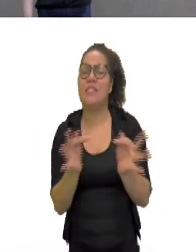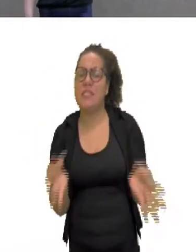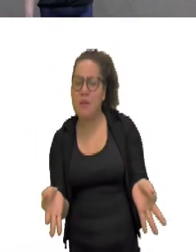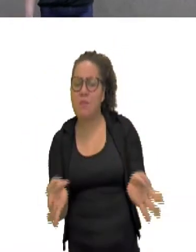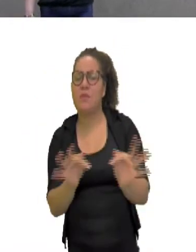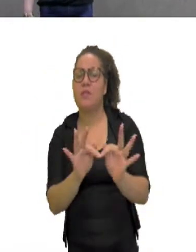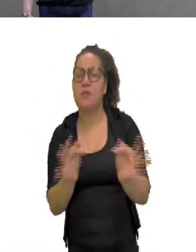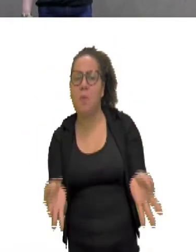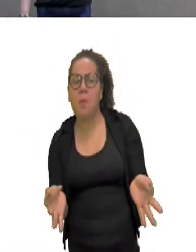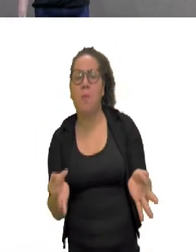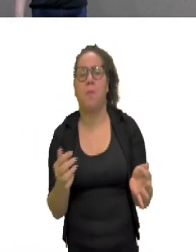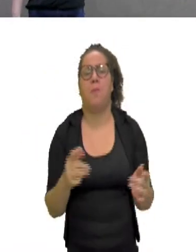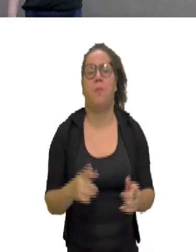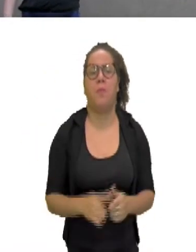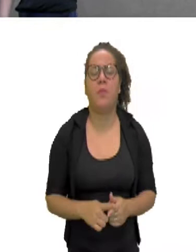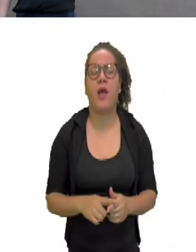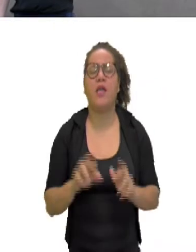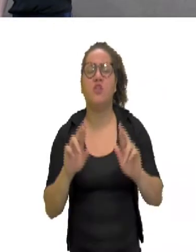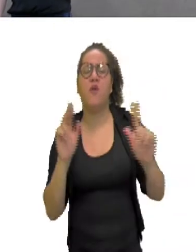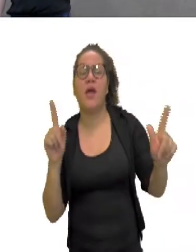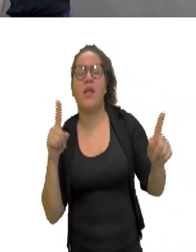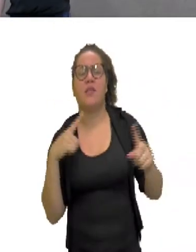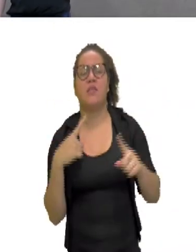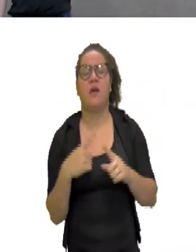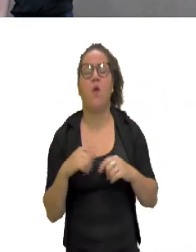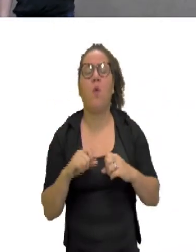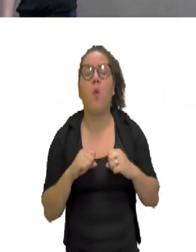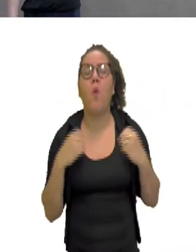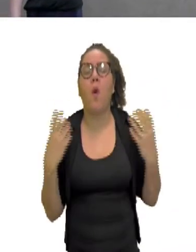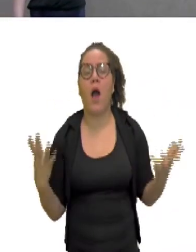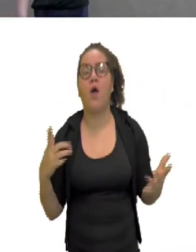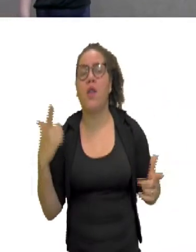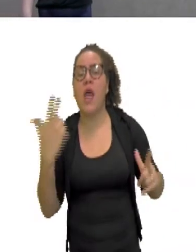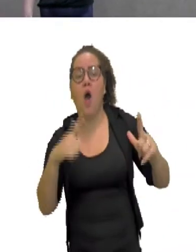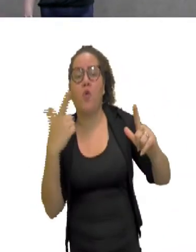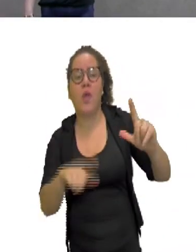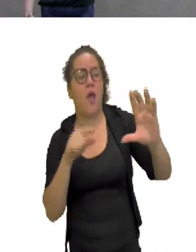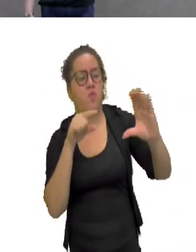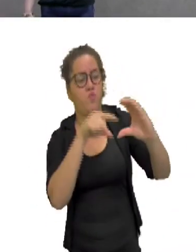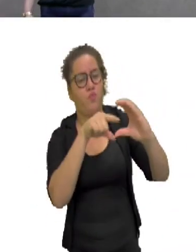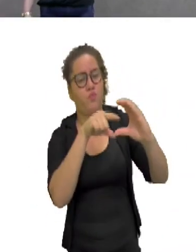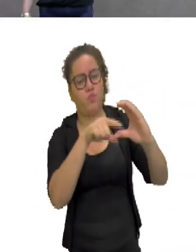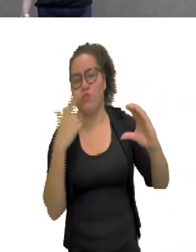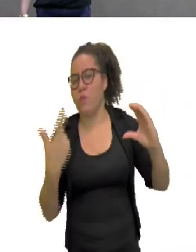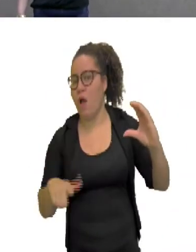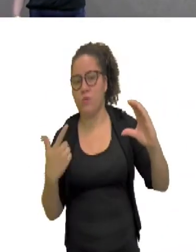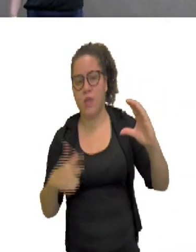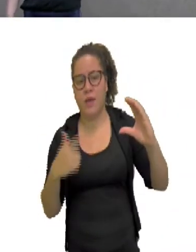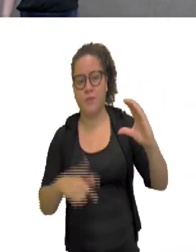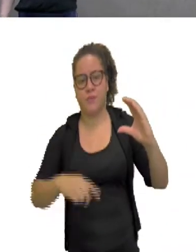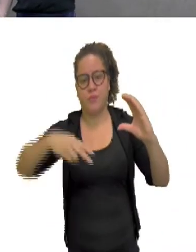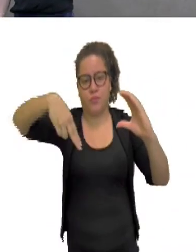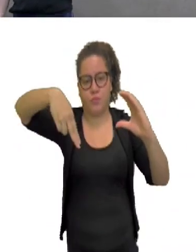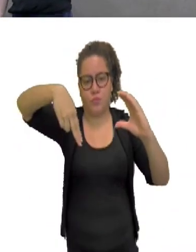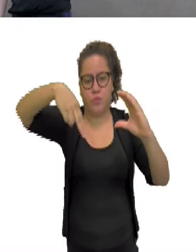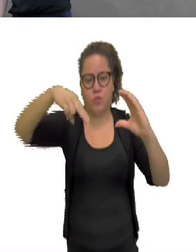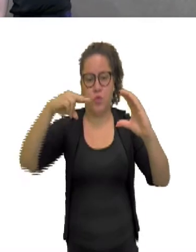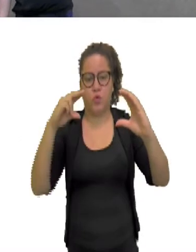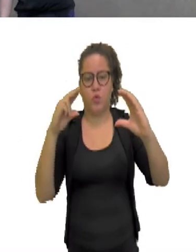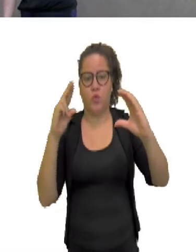seres vivos. Uma das diferenças é o fato de não possuírem núcleo. Então, tem só mesmo a